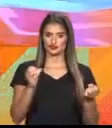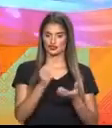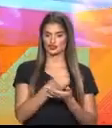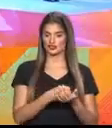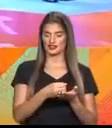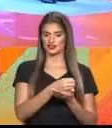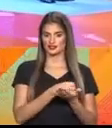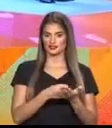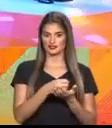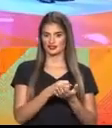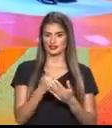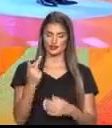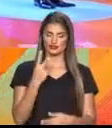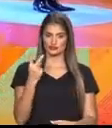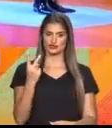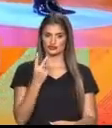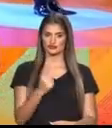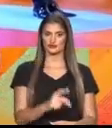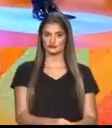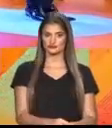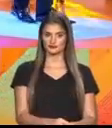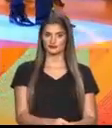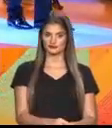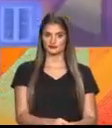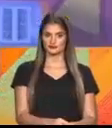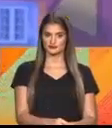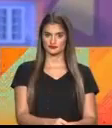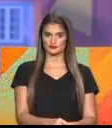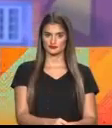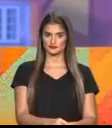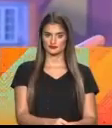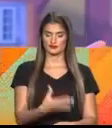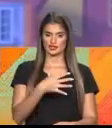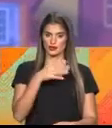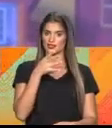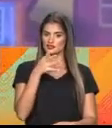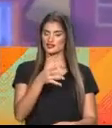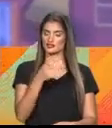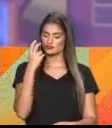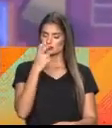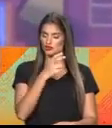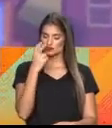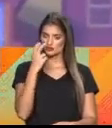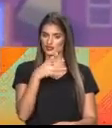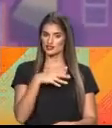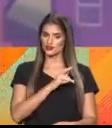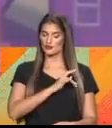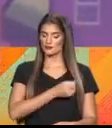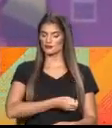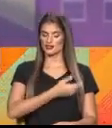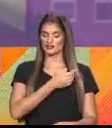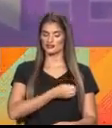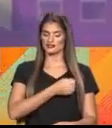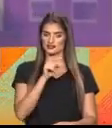ninguém entre nós dois. Quero dizer-te nos olhos, quero te amar.